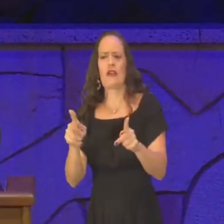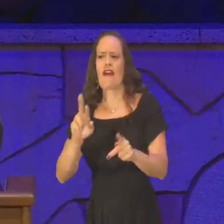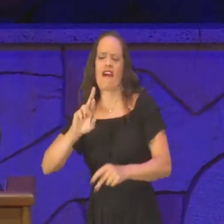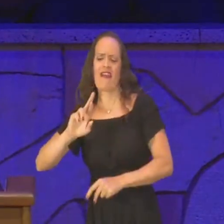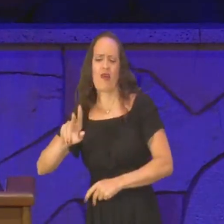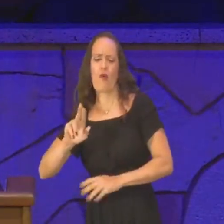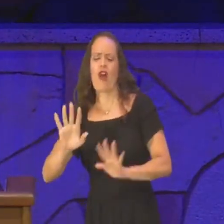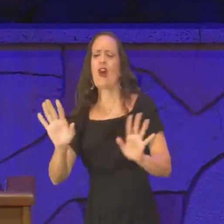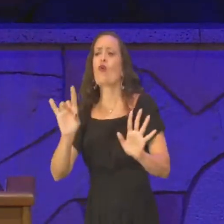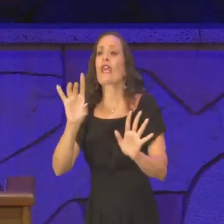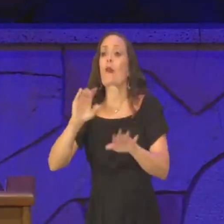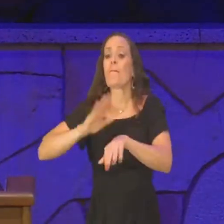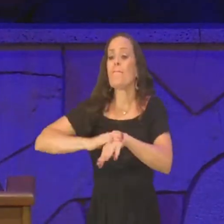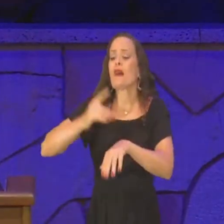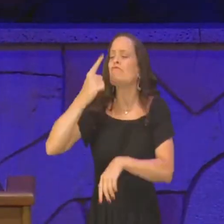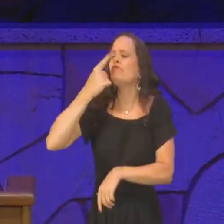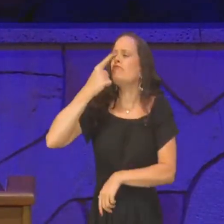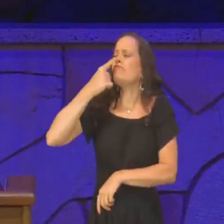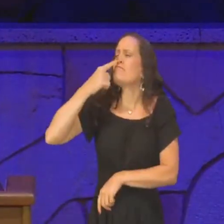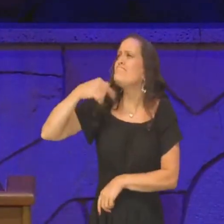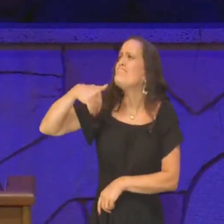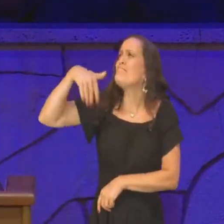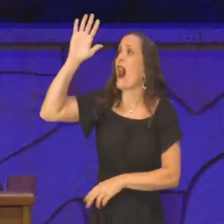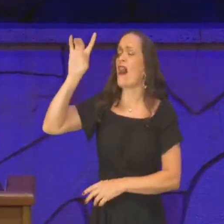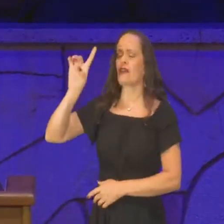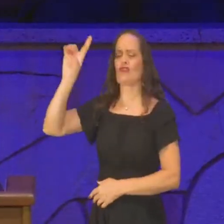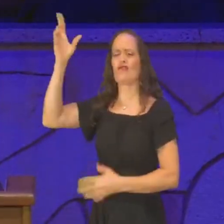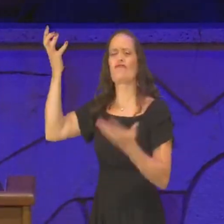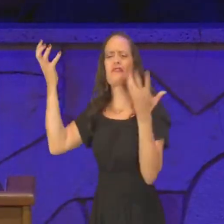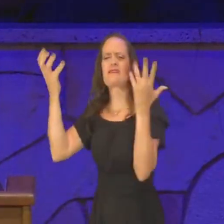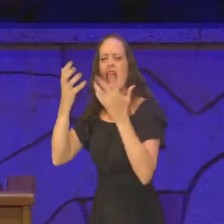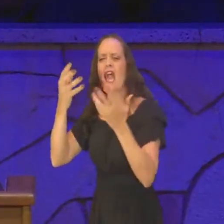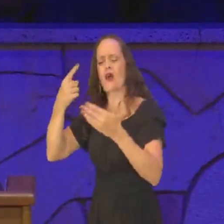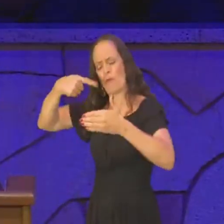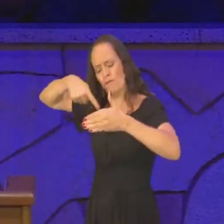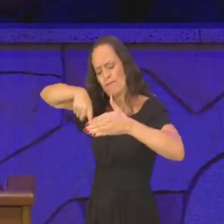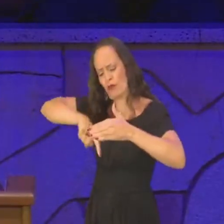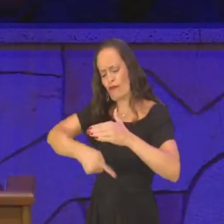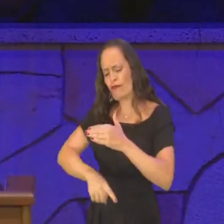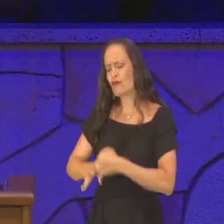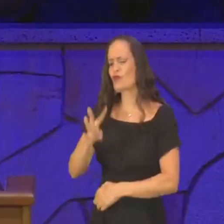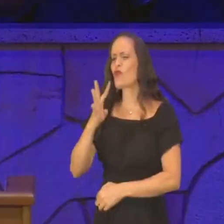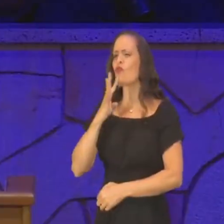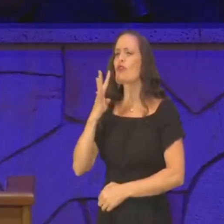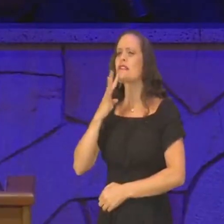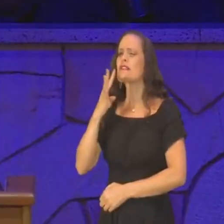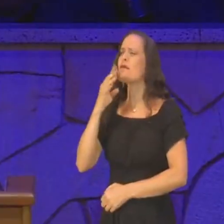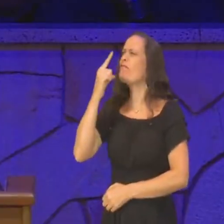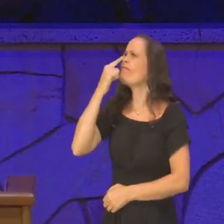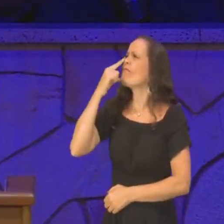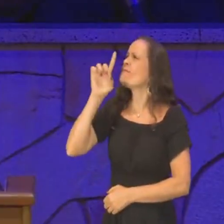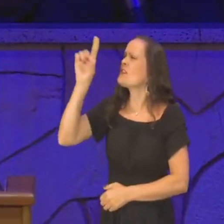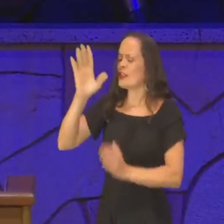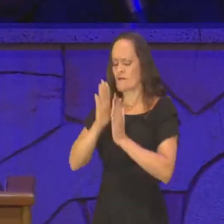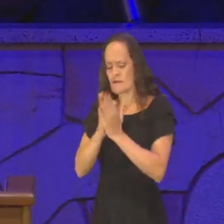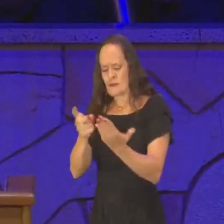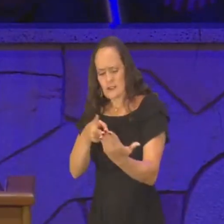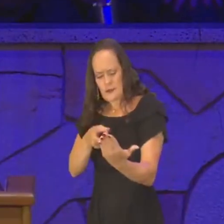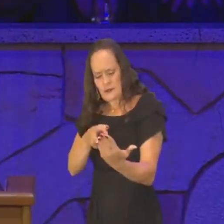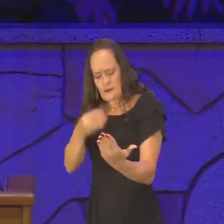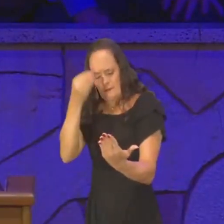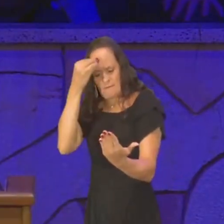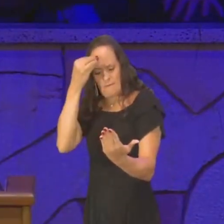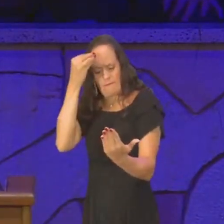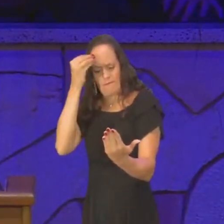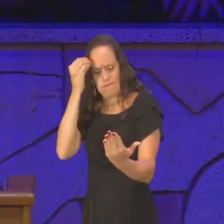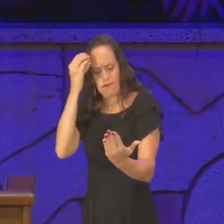conhecer mais a Deus intimamente. Eu quero me aprofundar no conhecimento da Sagrada Escritura.